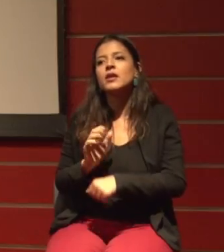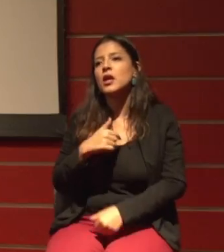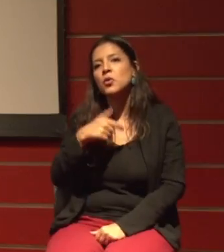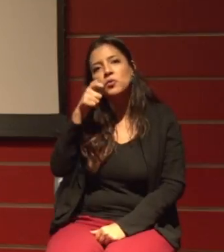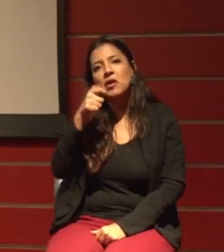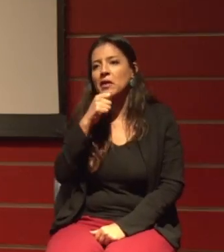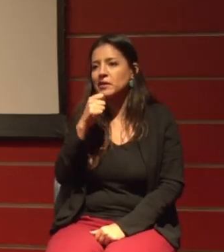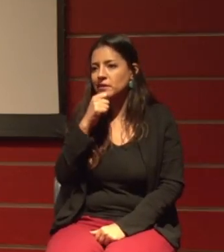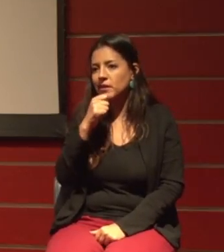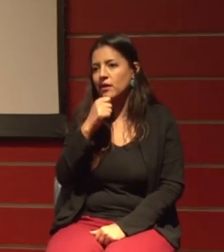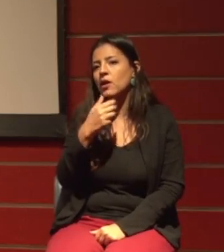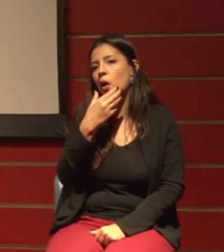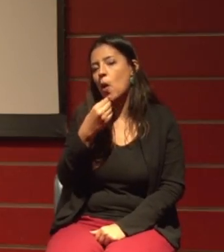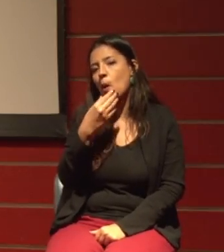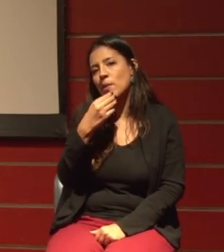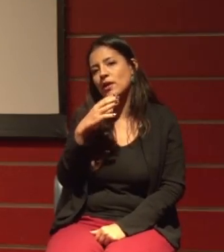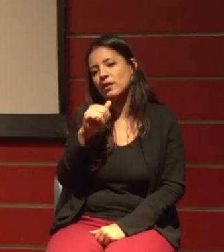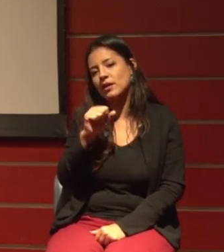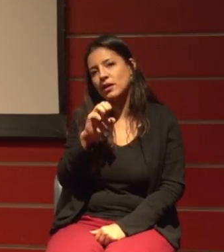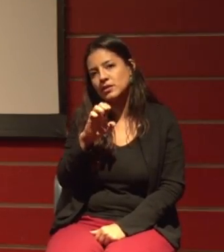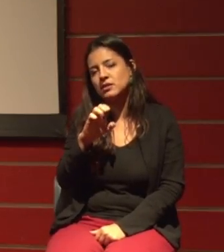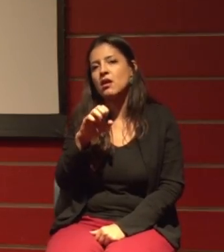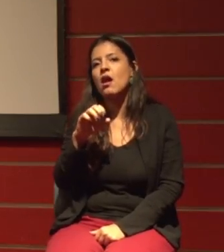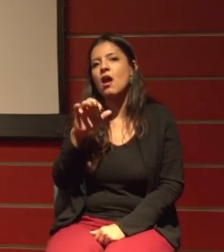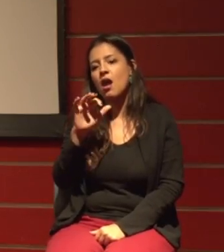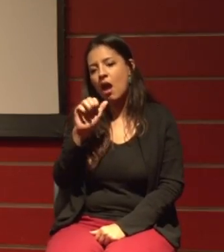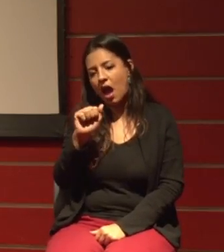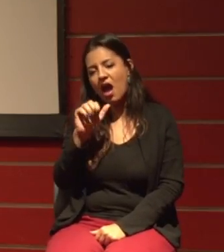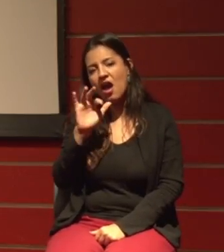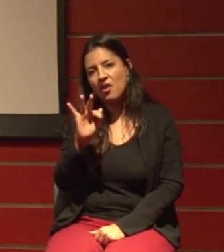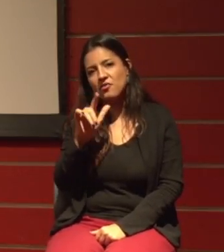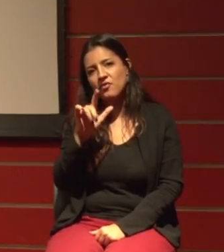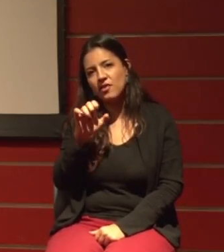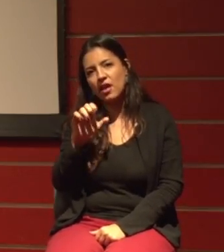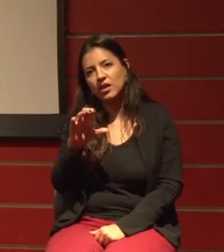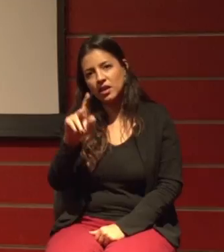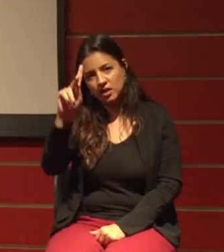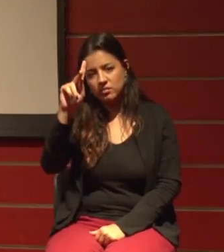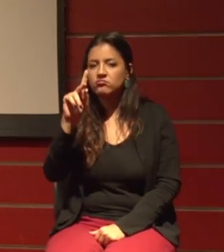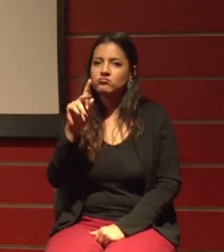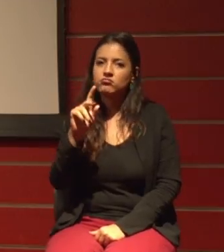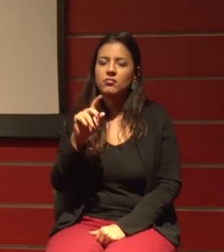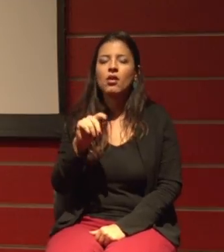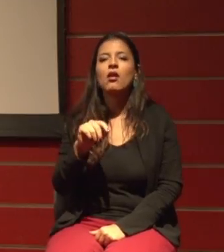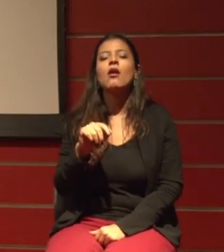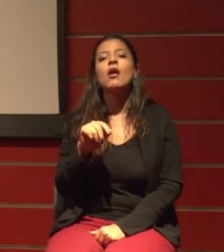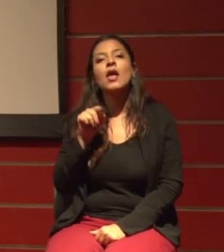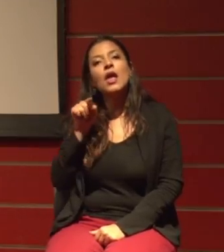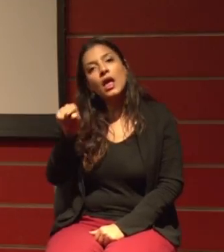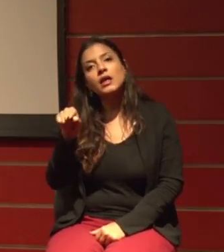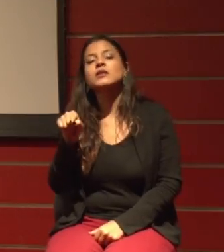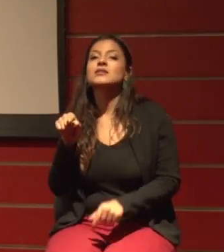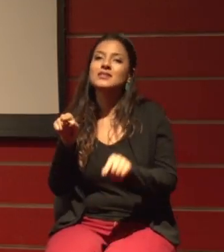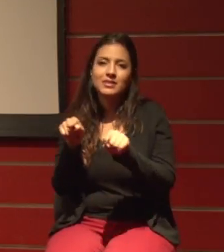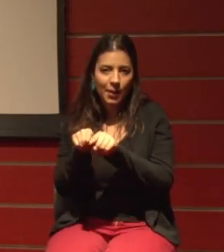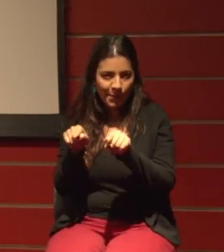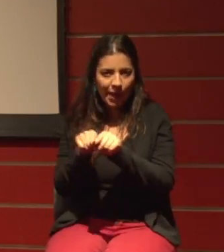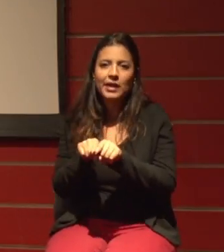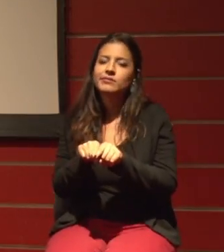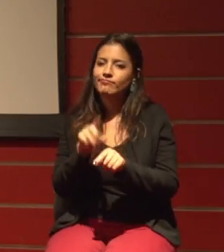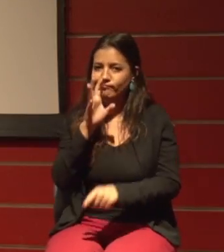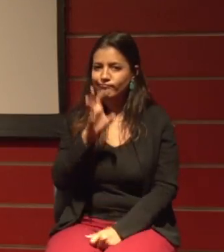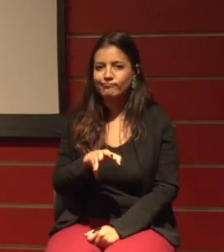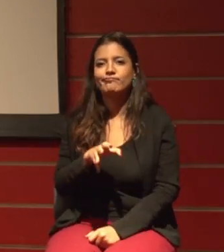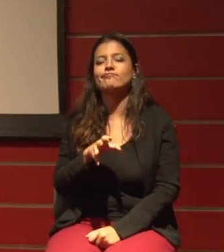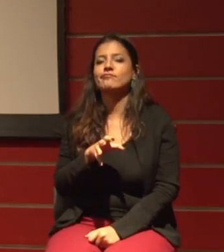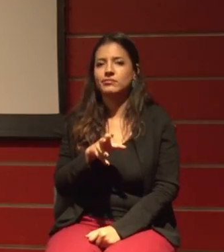affle que é o irmão do do Ben affle né que também tá sendo acusado de assédio